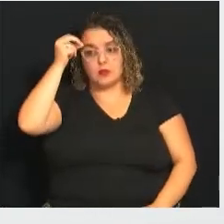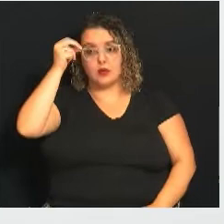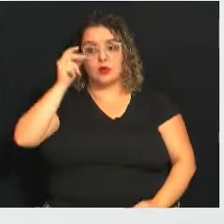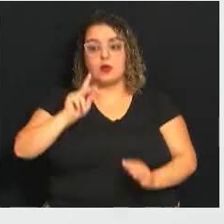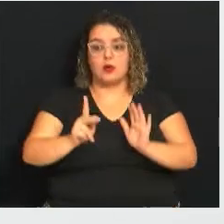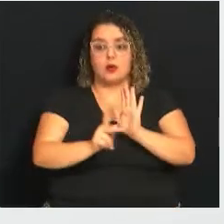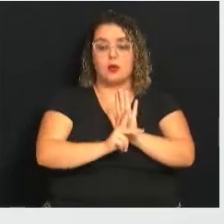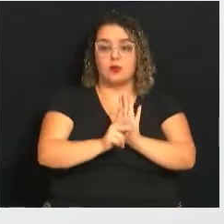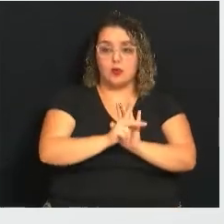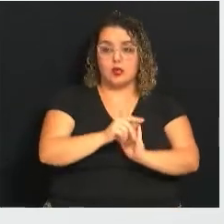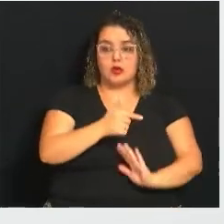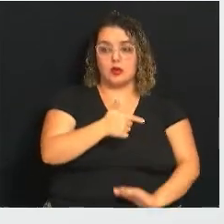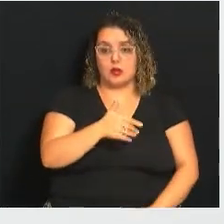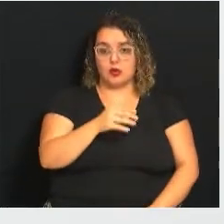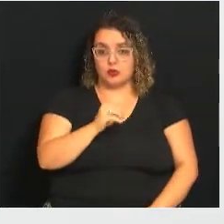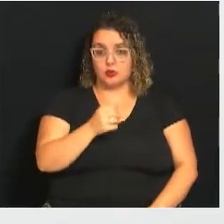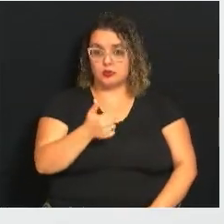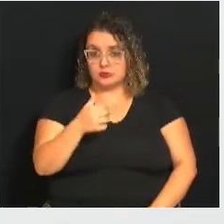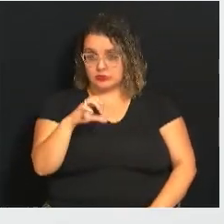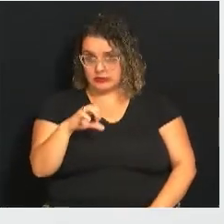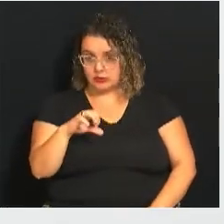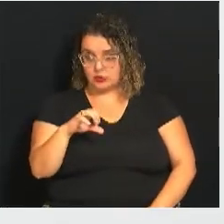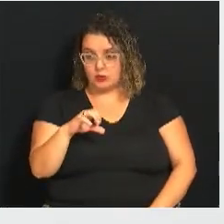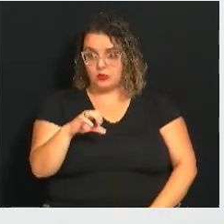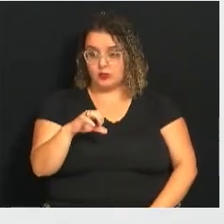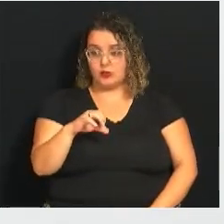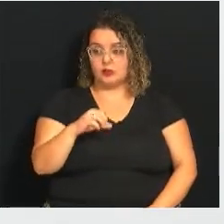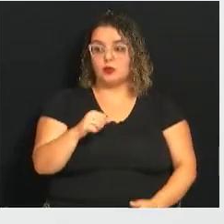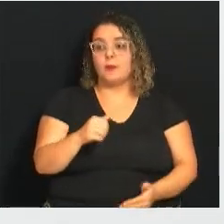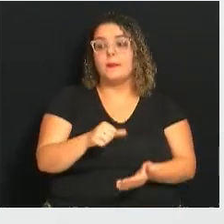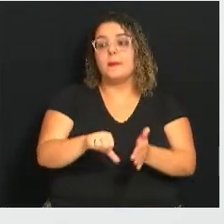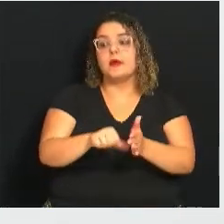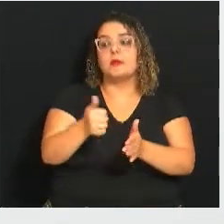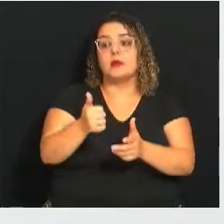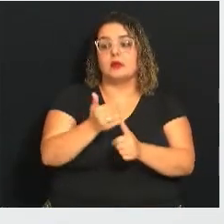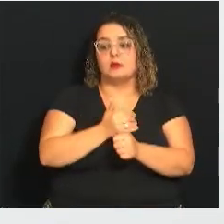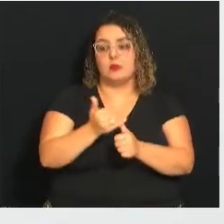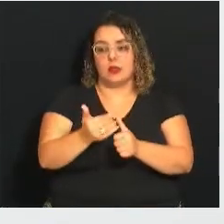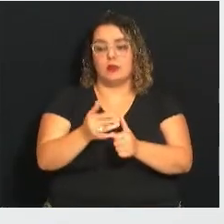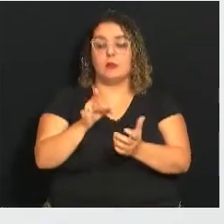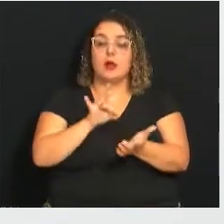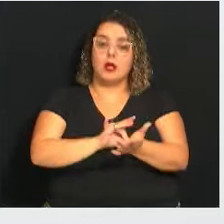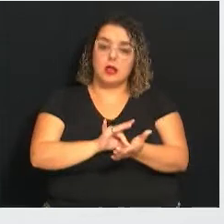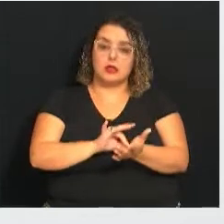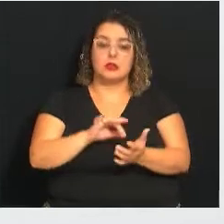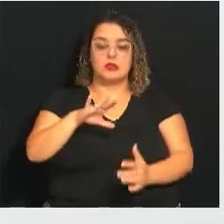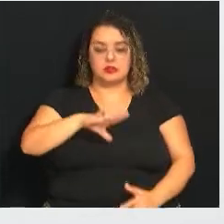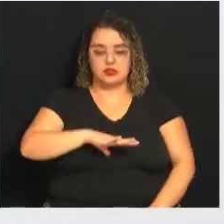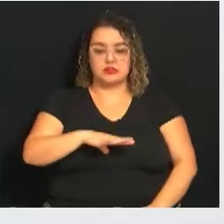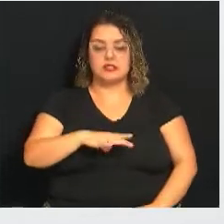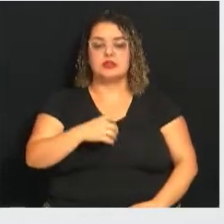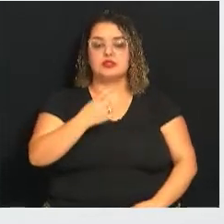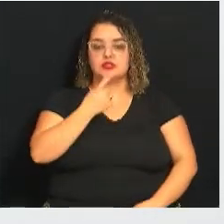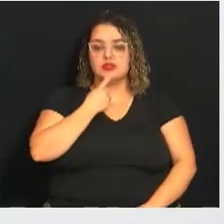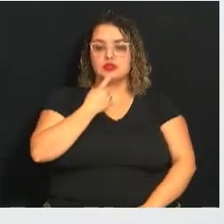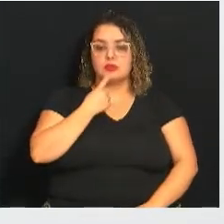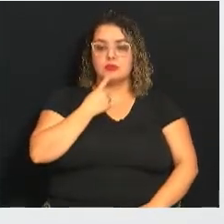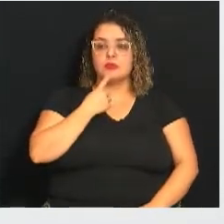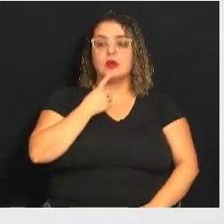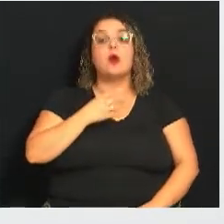de 2019 desde o primeiro mandato e hoje é uma realidade na cidade de Campinas no ambulatório veterinário